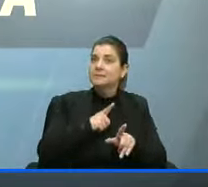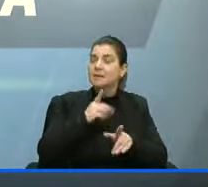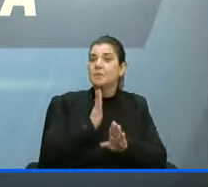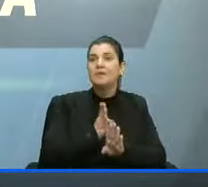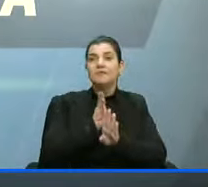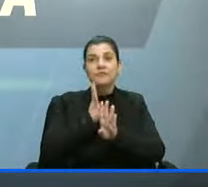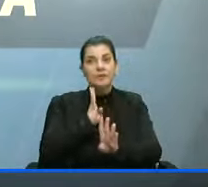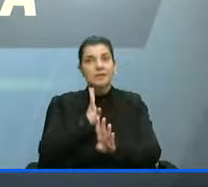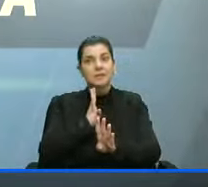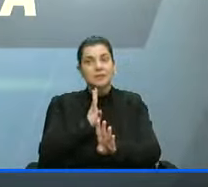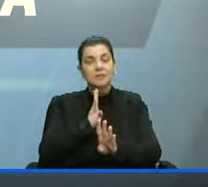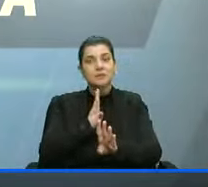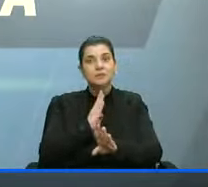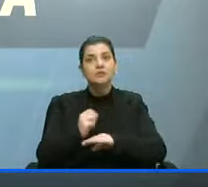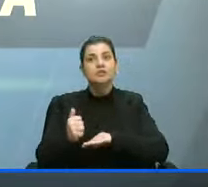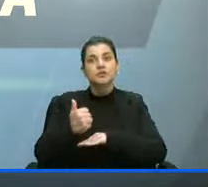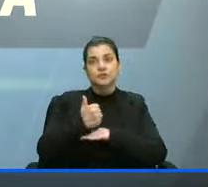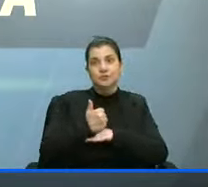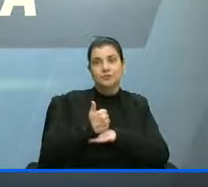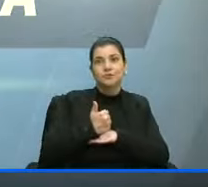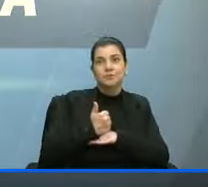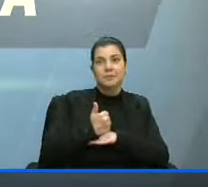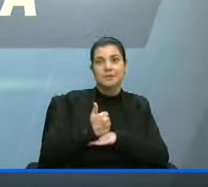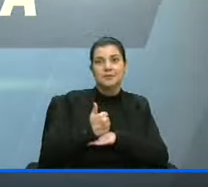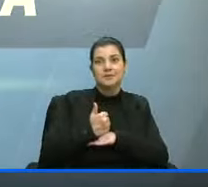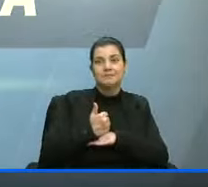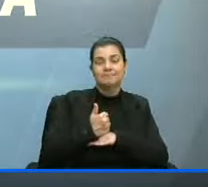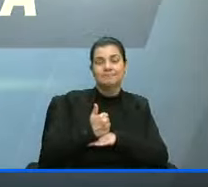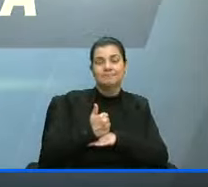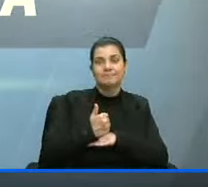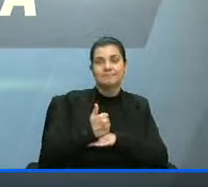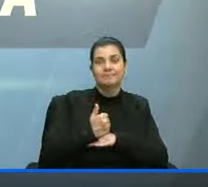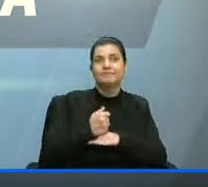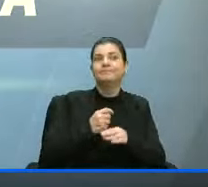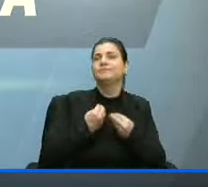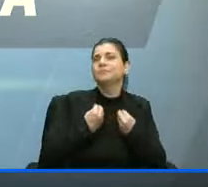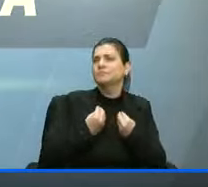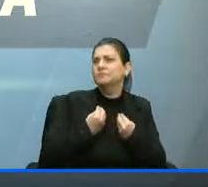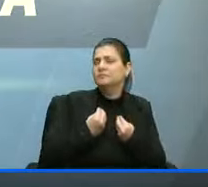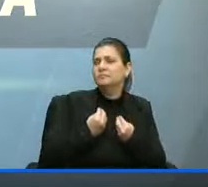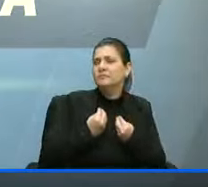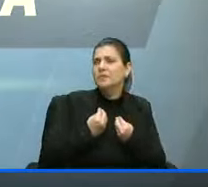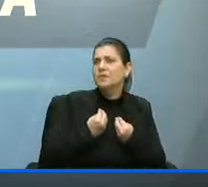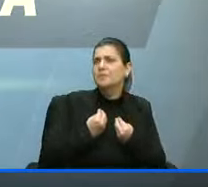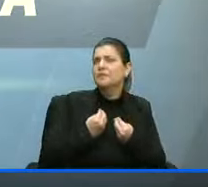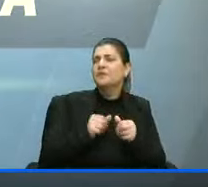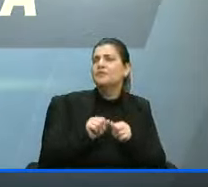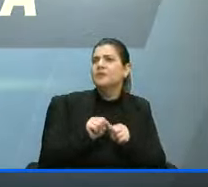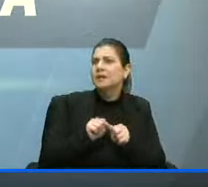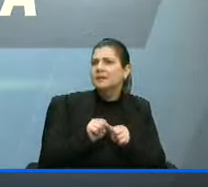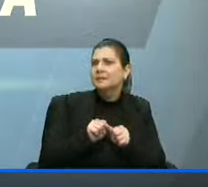suplentes que tem que ser atendida. Fica a pergunta: como foi feita a busca ativa dessa